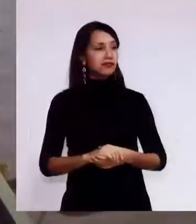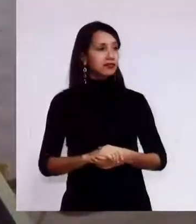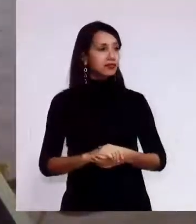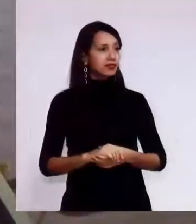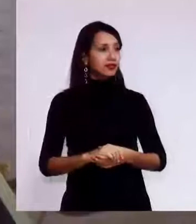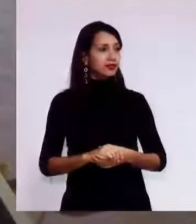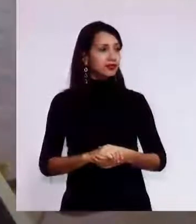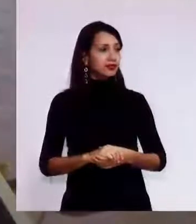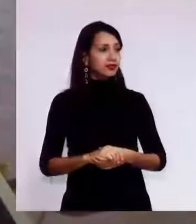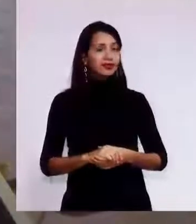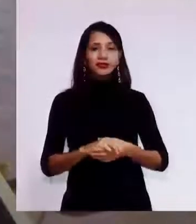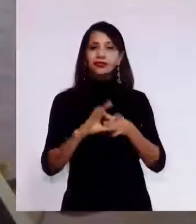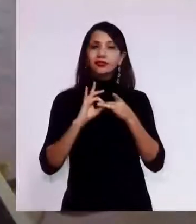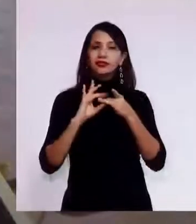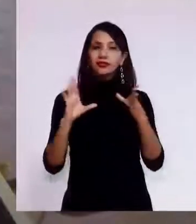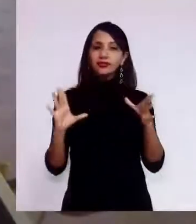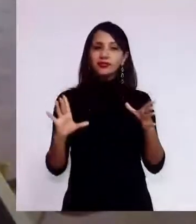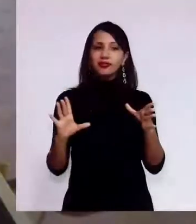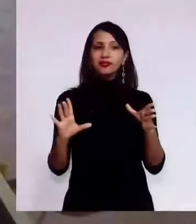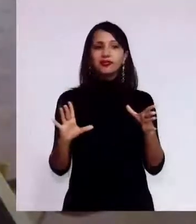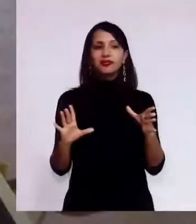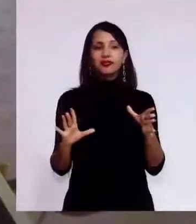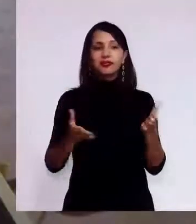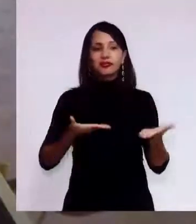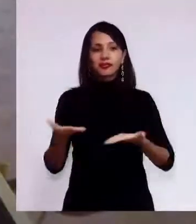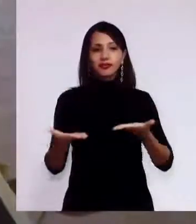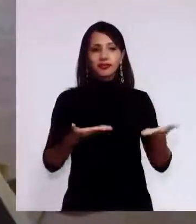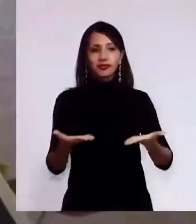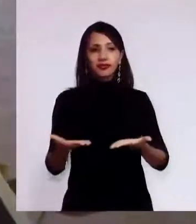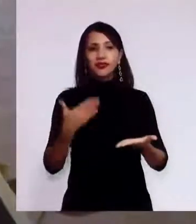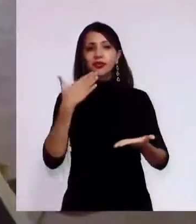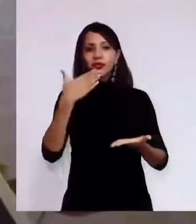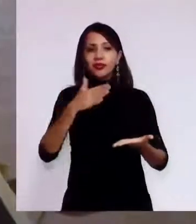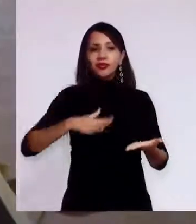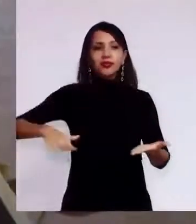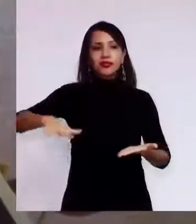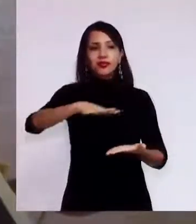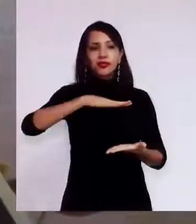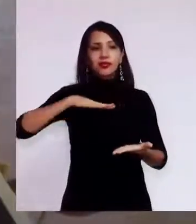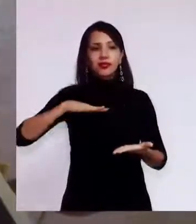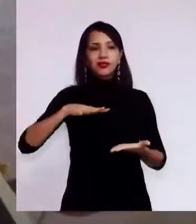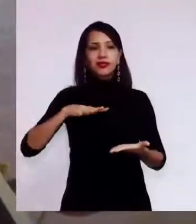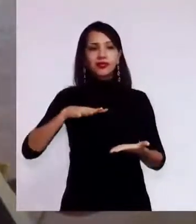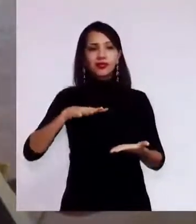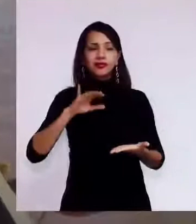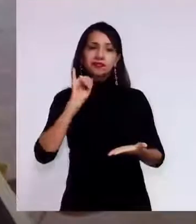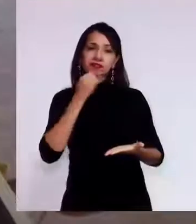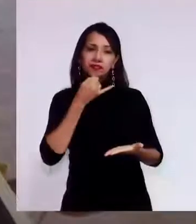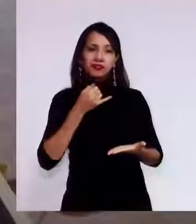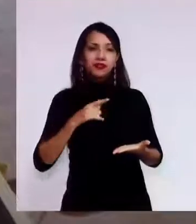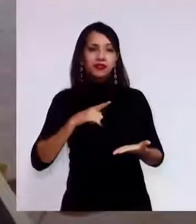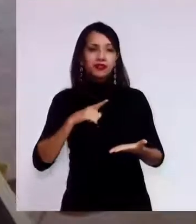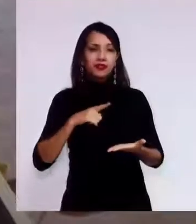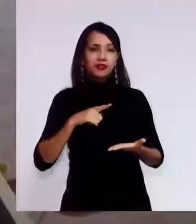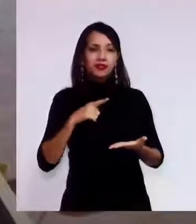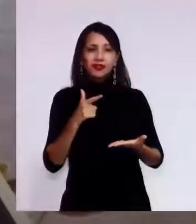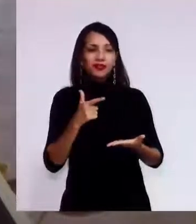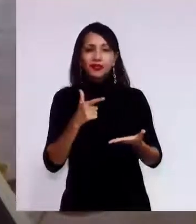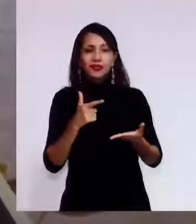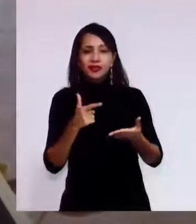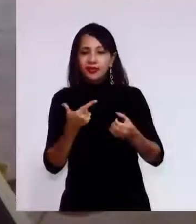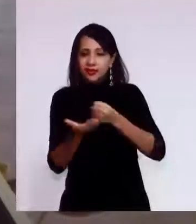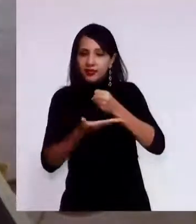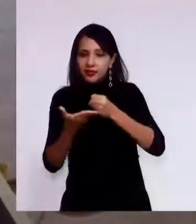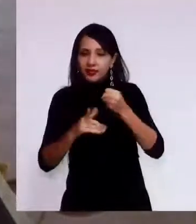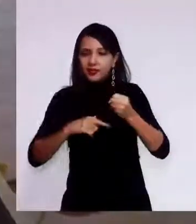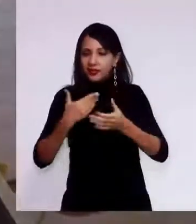que expõe a impossibilidade de atendimento a pedido genérico e desarrazoado. E pior, sem